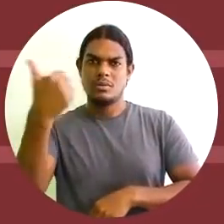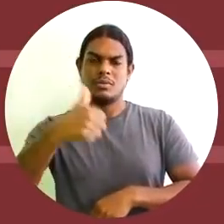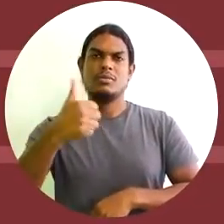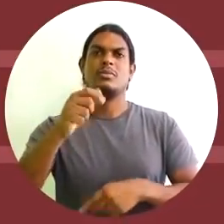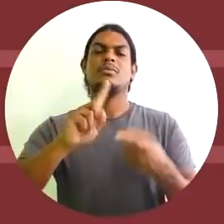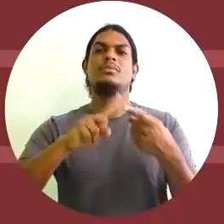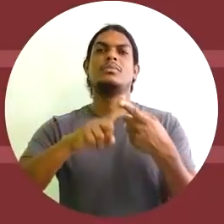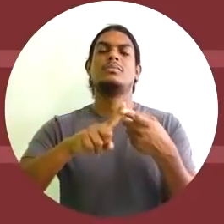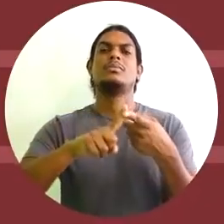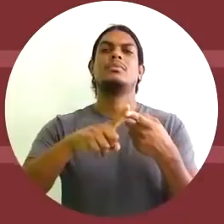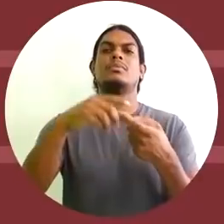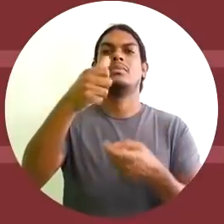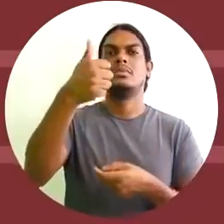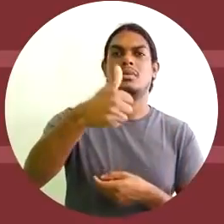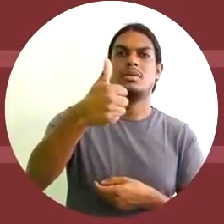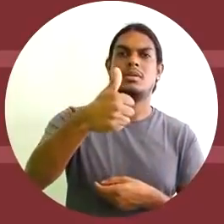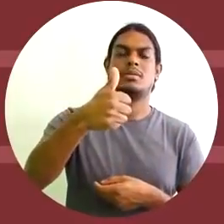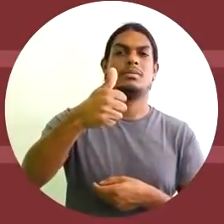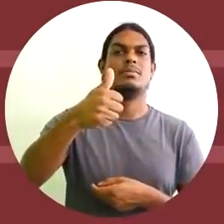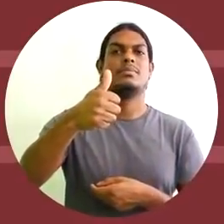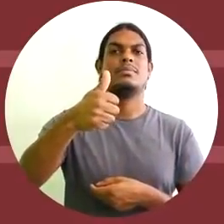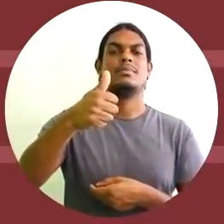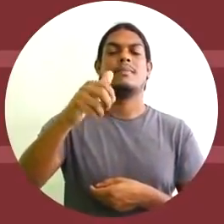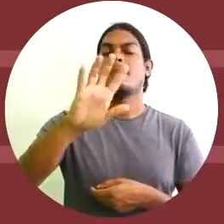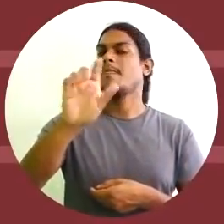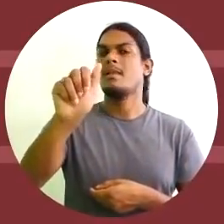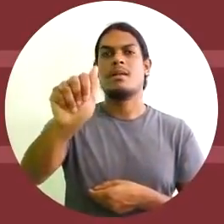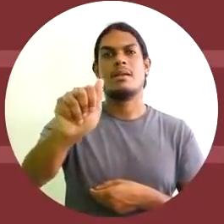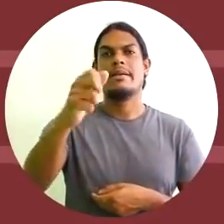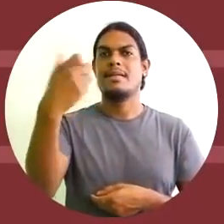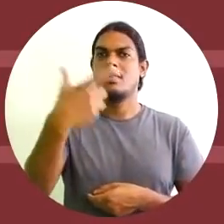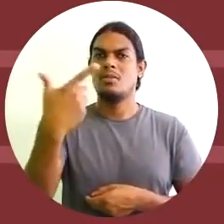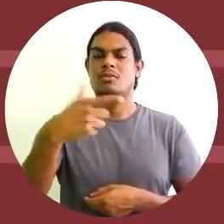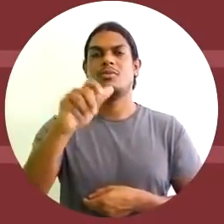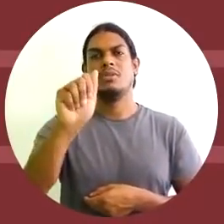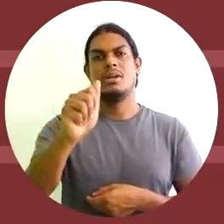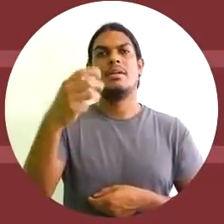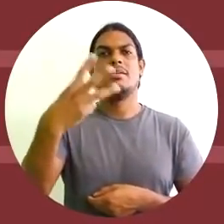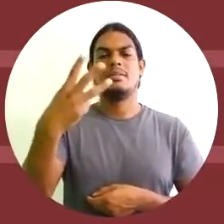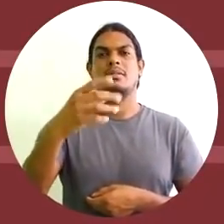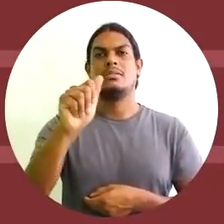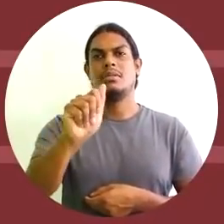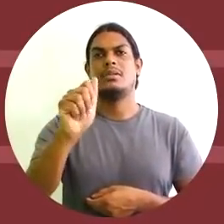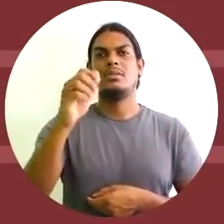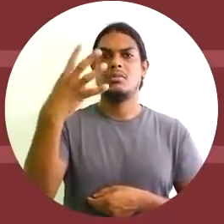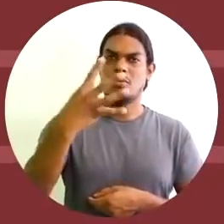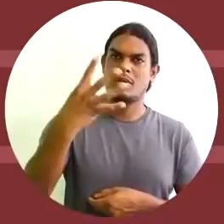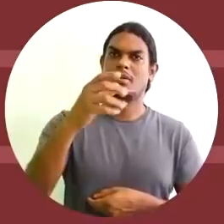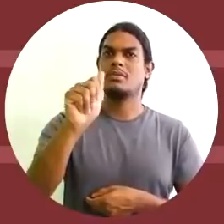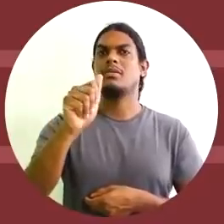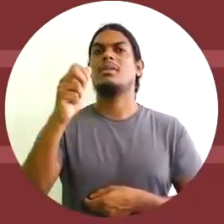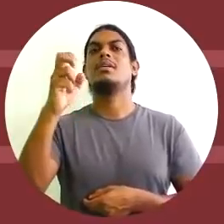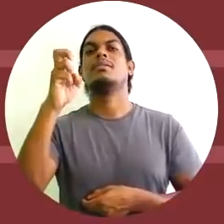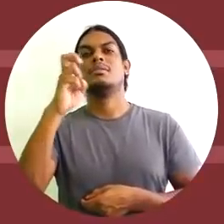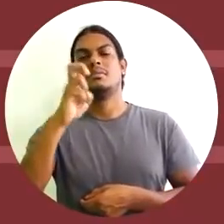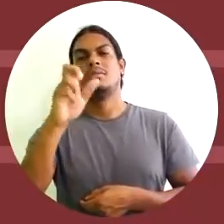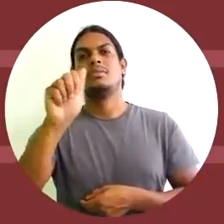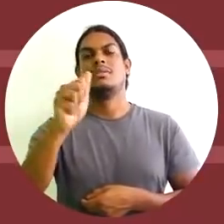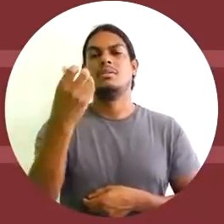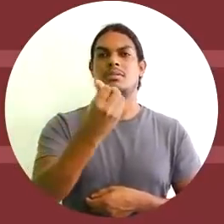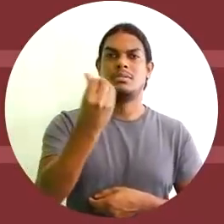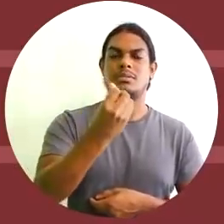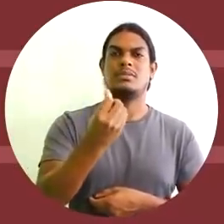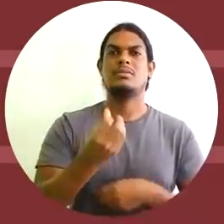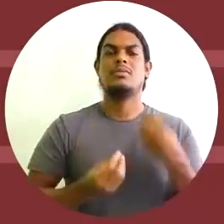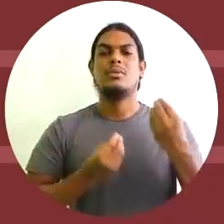temos o A2. E assim por diante, A3, A4, A5 e A6. Como o A0 é muito grande,